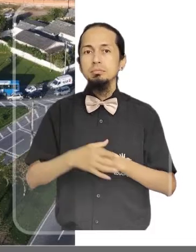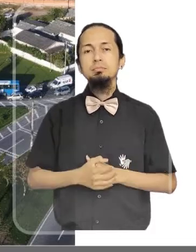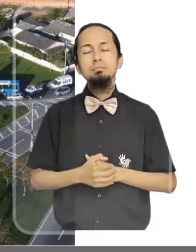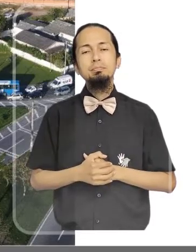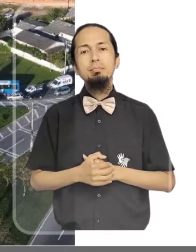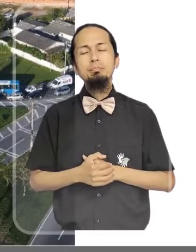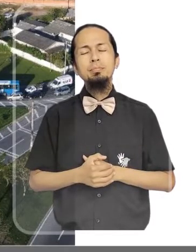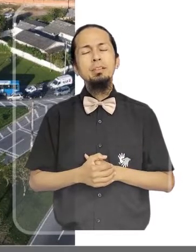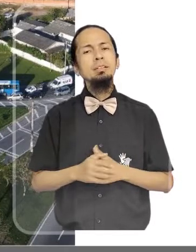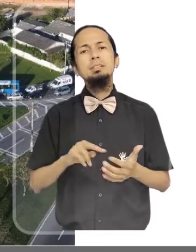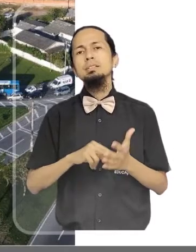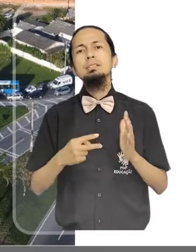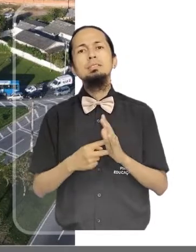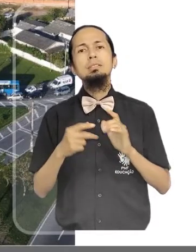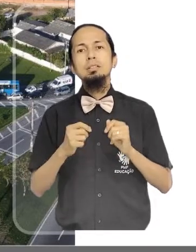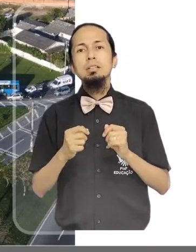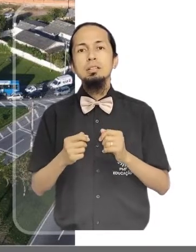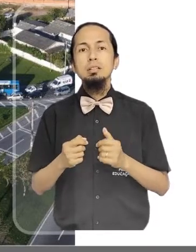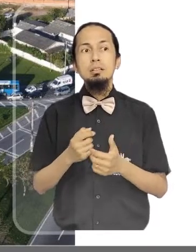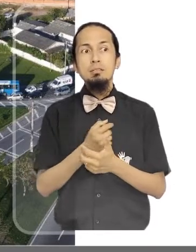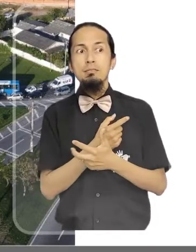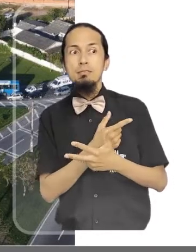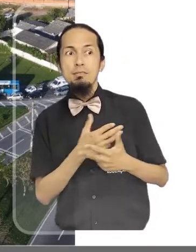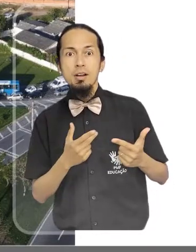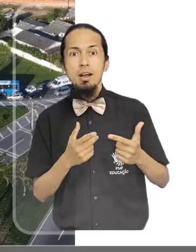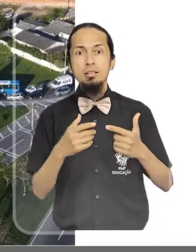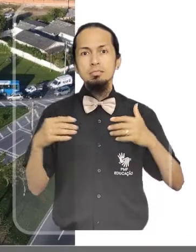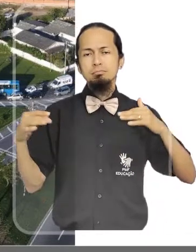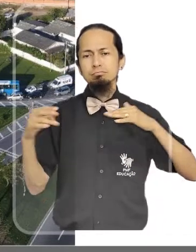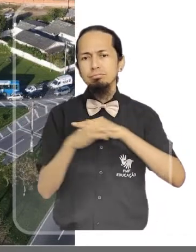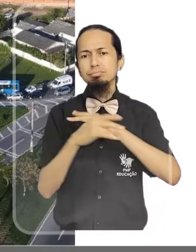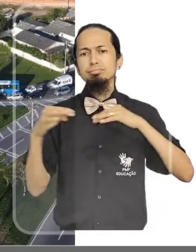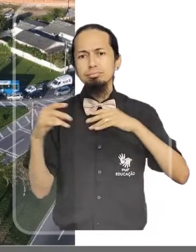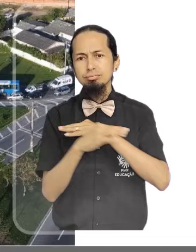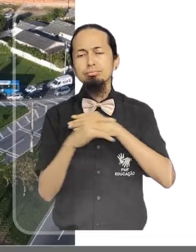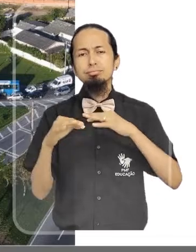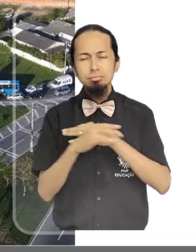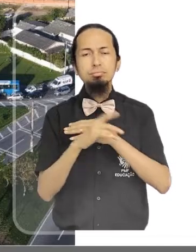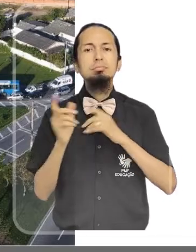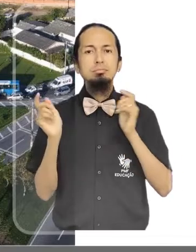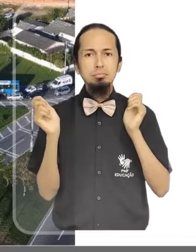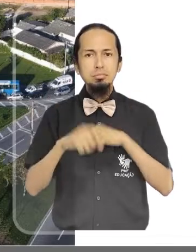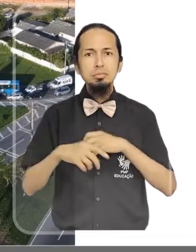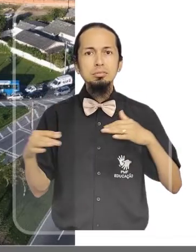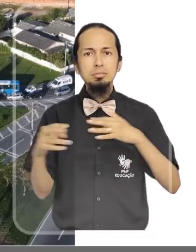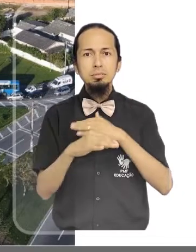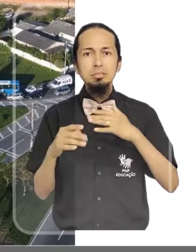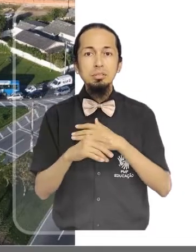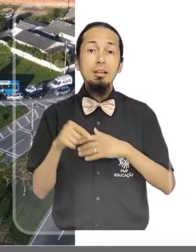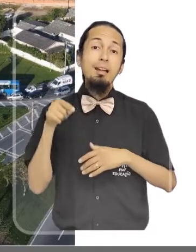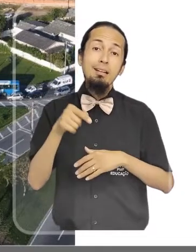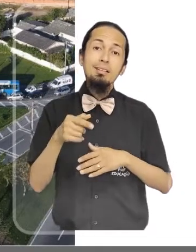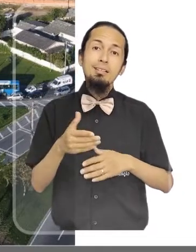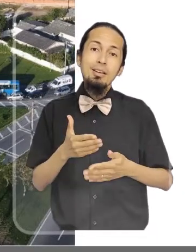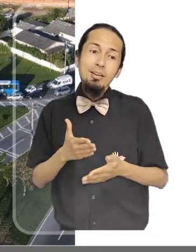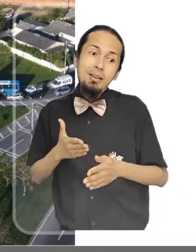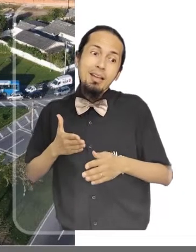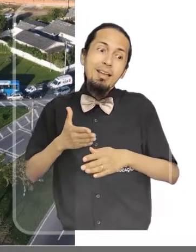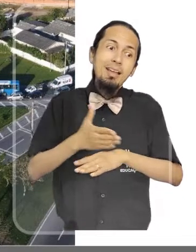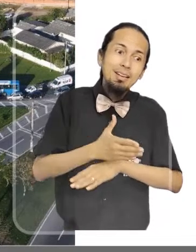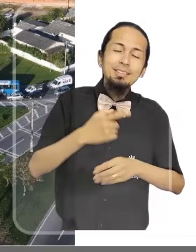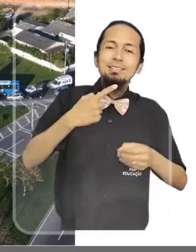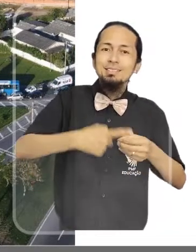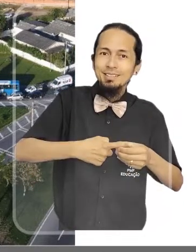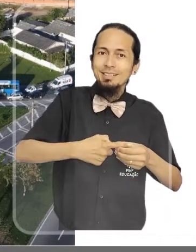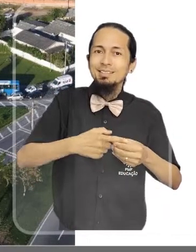metropolitana. Dessa maneira, acaba atraindo grande concentração de tráfego, sendo o distrito de entrada do